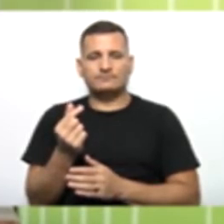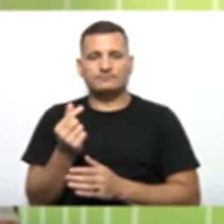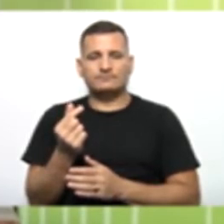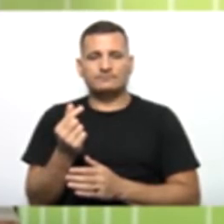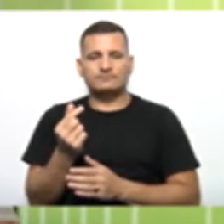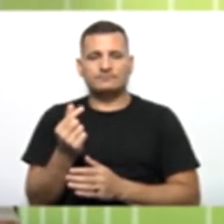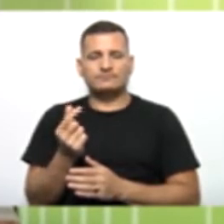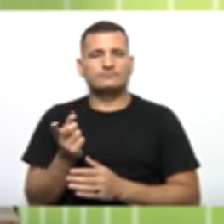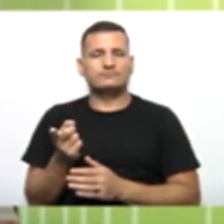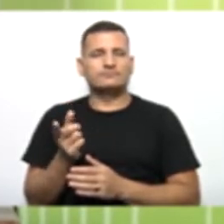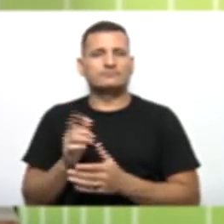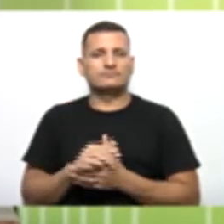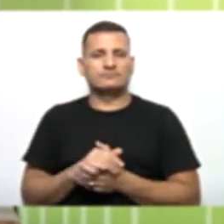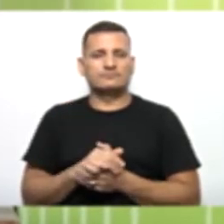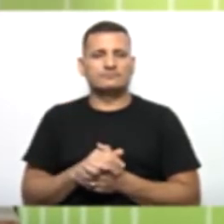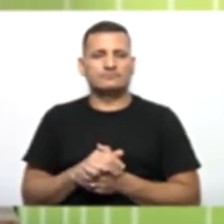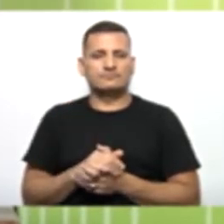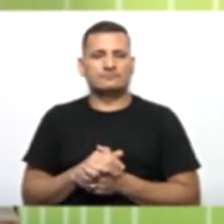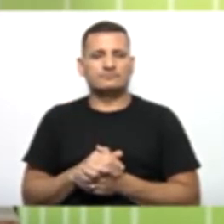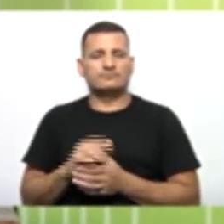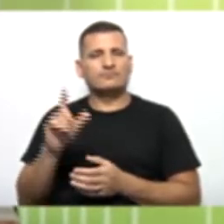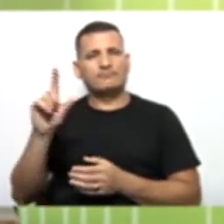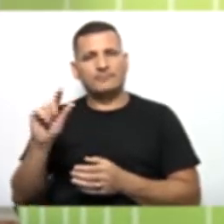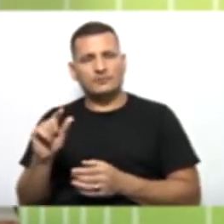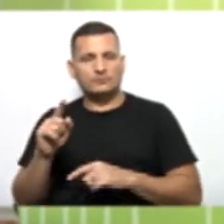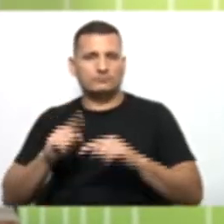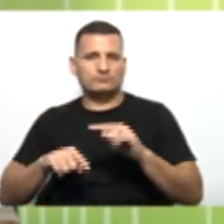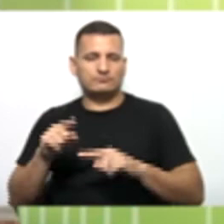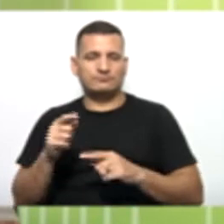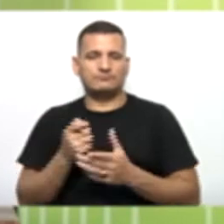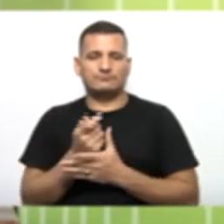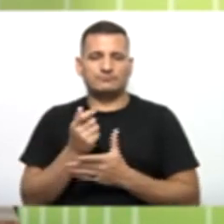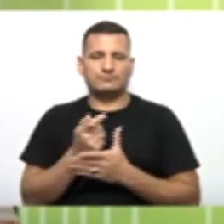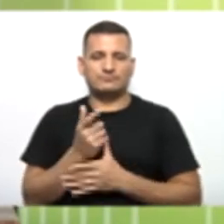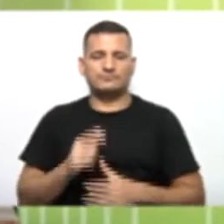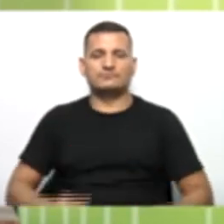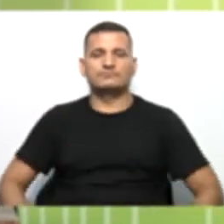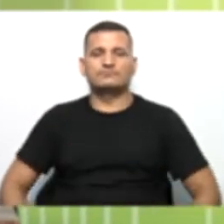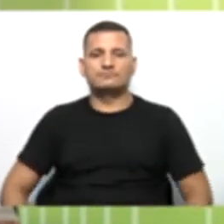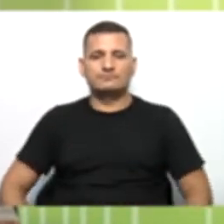dia com menos produtos disponíveis para compra.